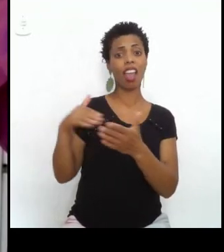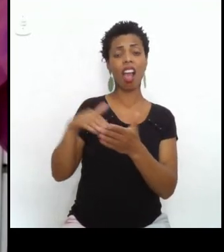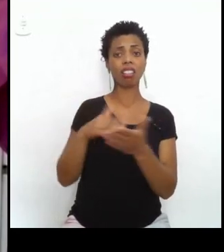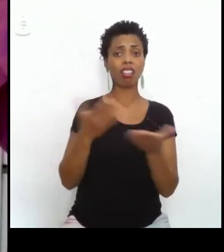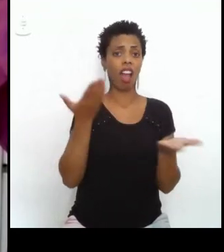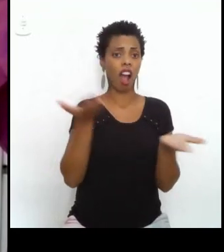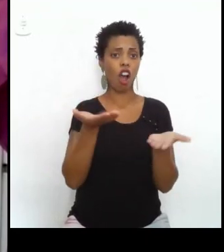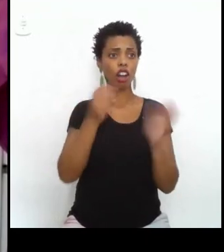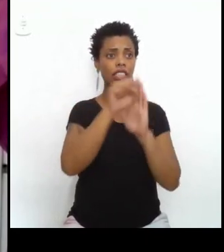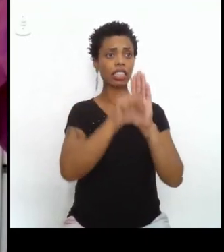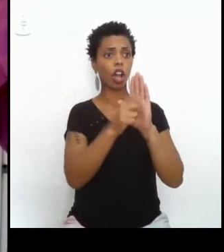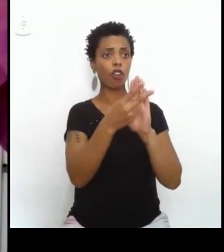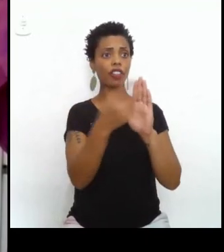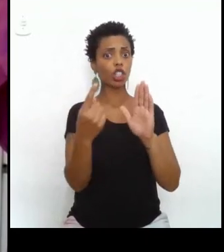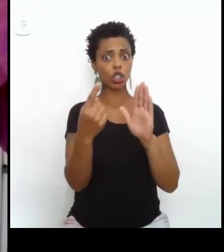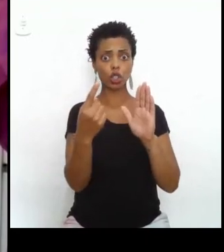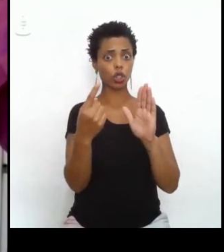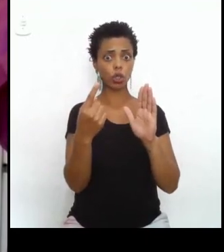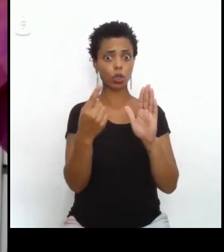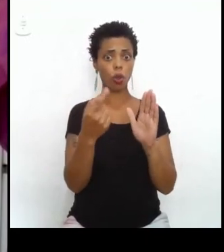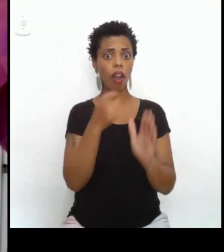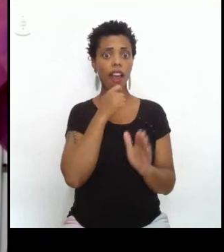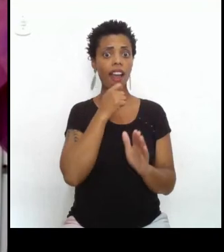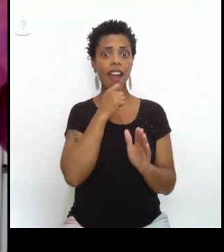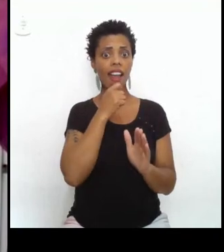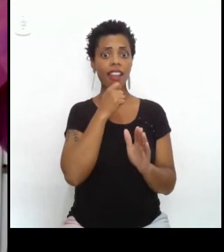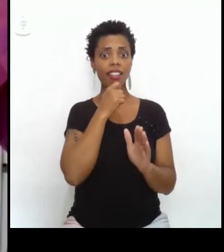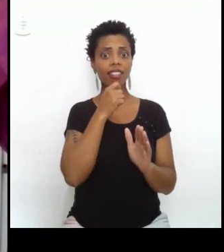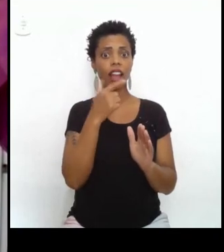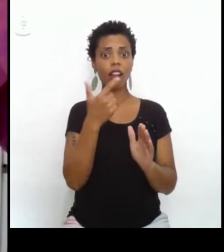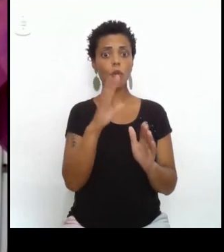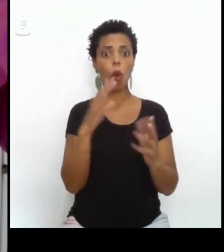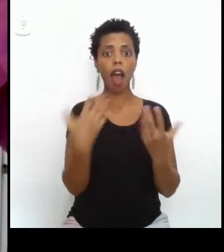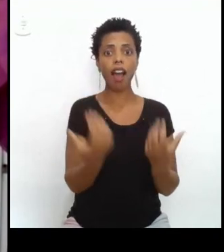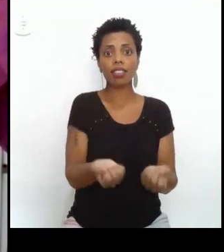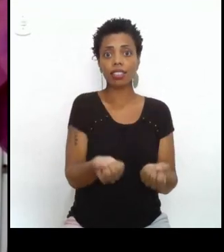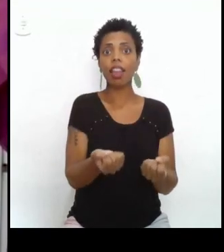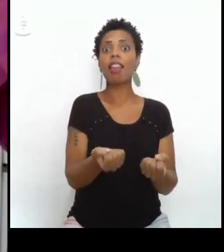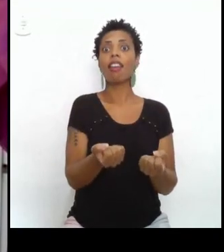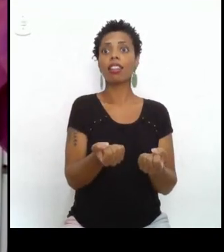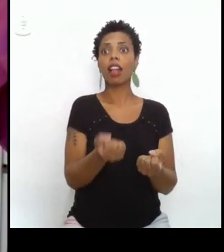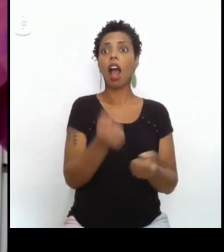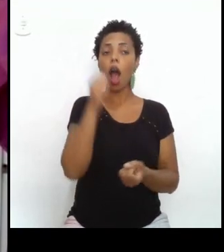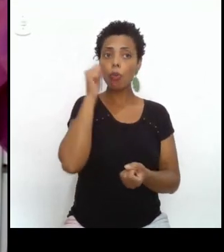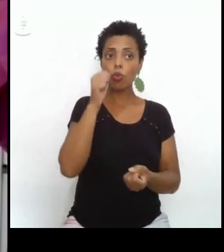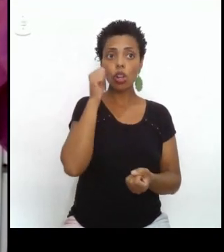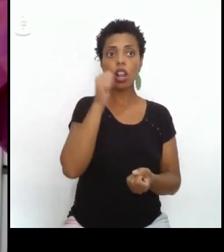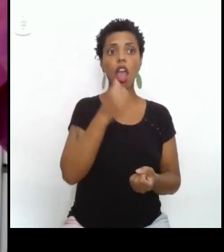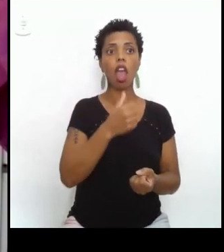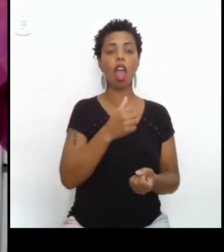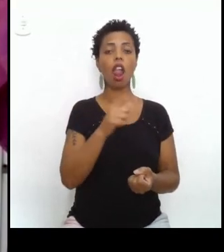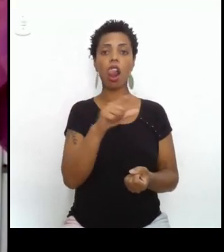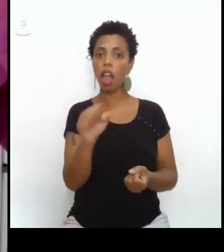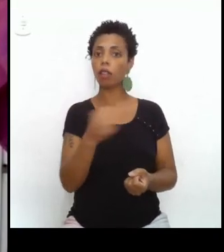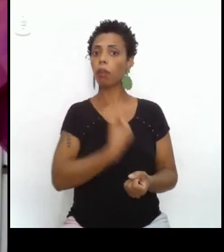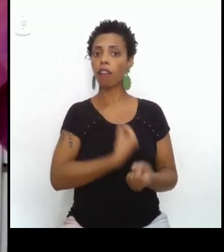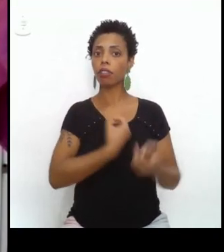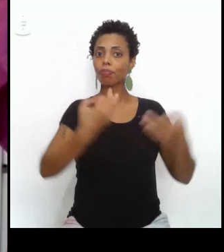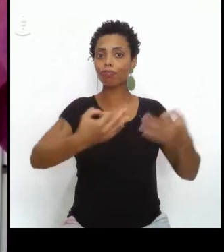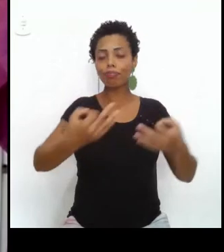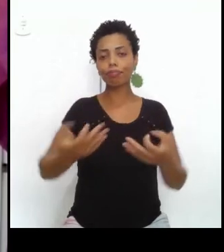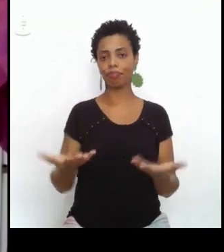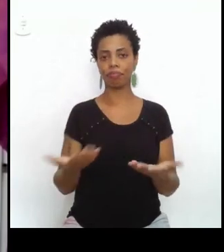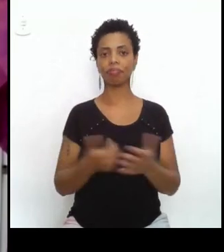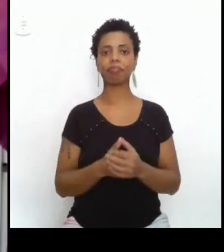e não se reconheça efetivamente a existência EA dignidade das mulheres lésbicas está muito muito colocado para